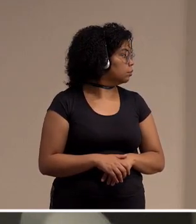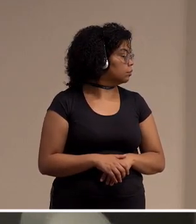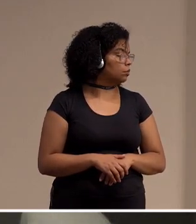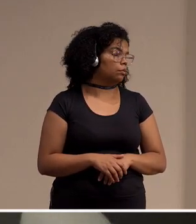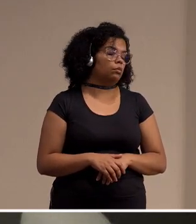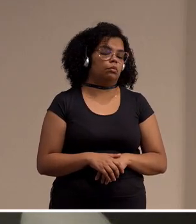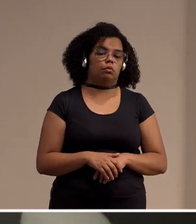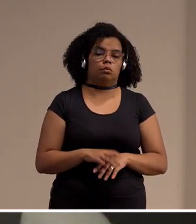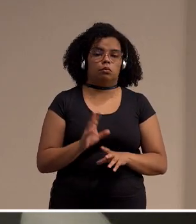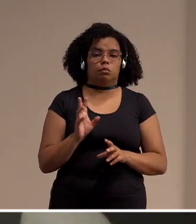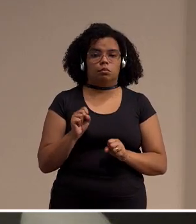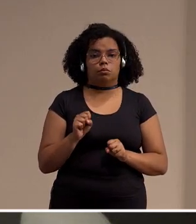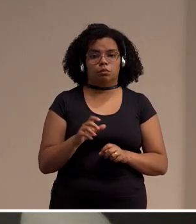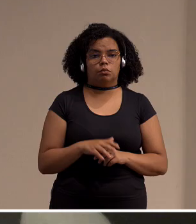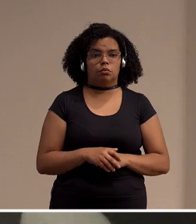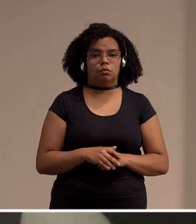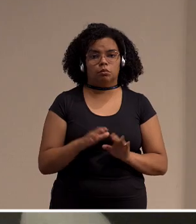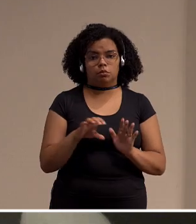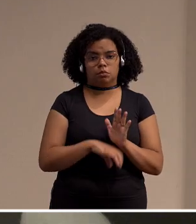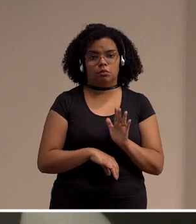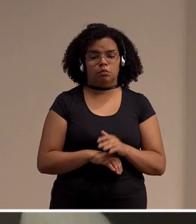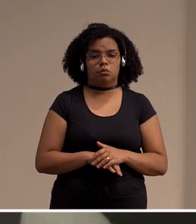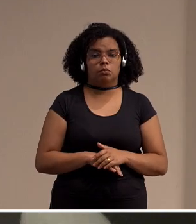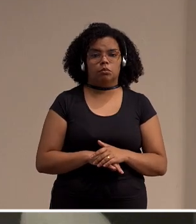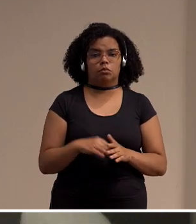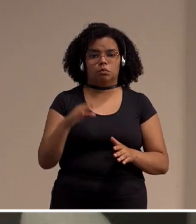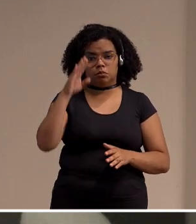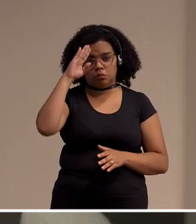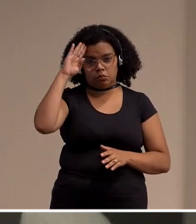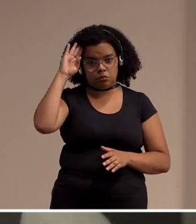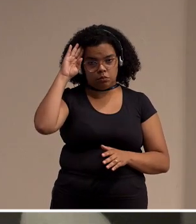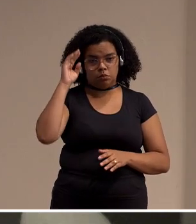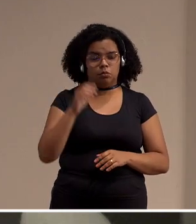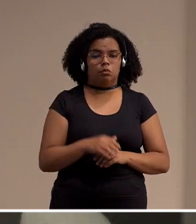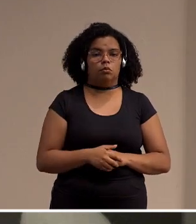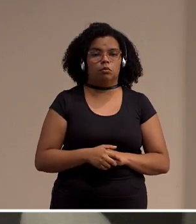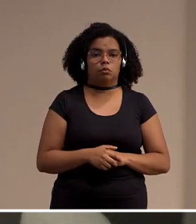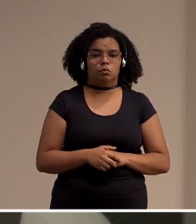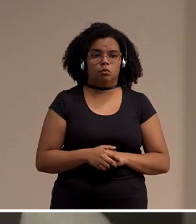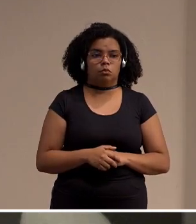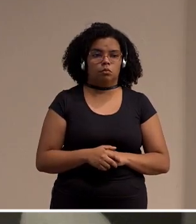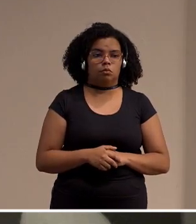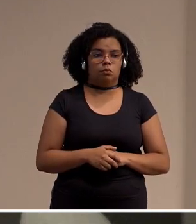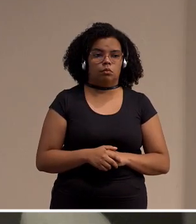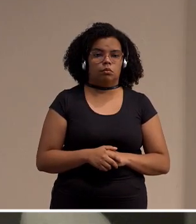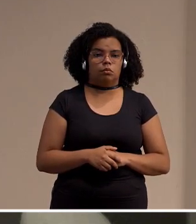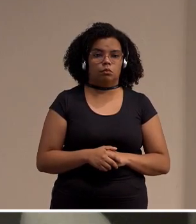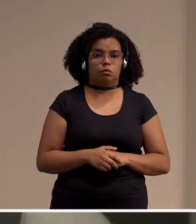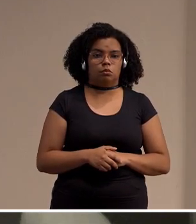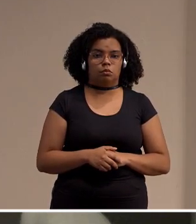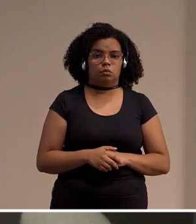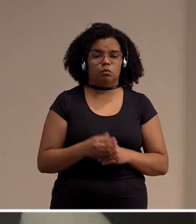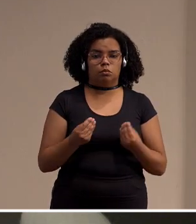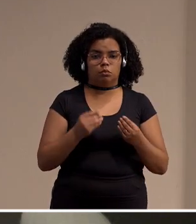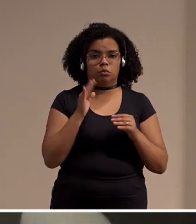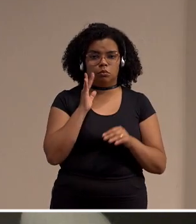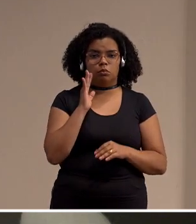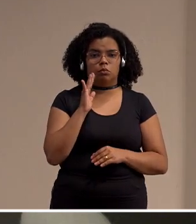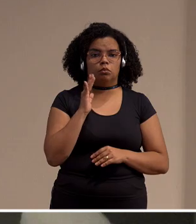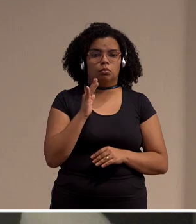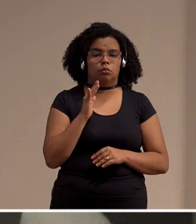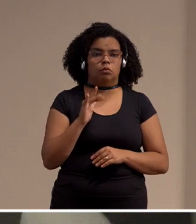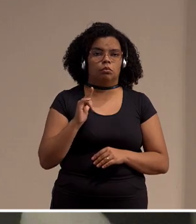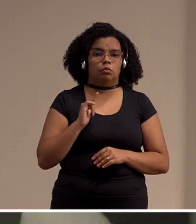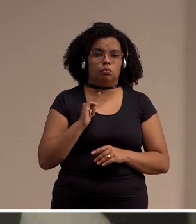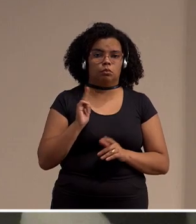isso num currículo acadêmico também me parece bastante sintomático de como a imaginação tem